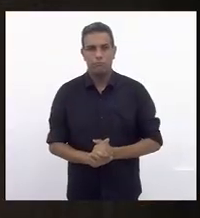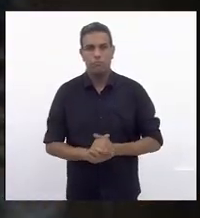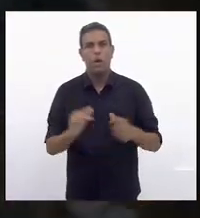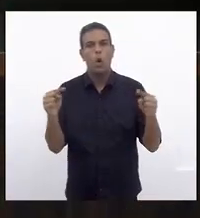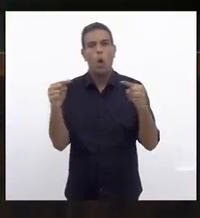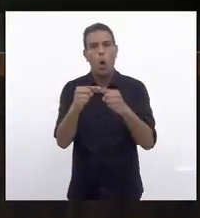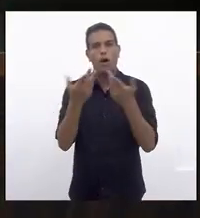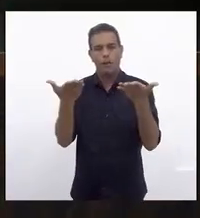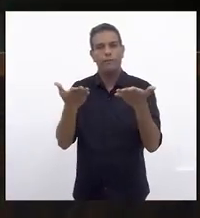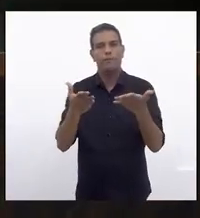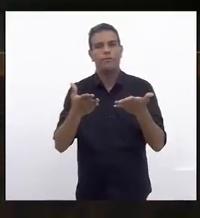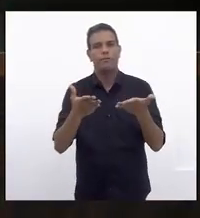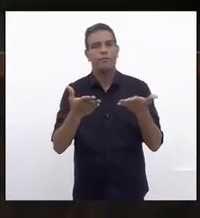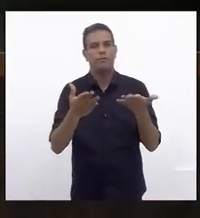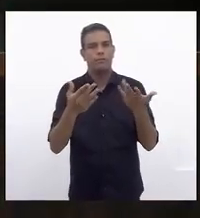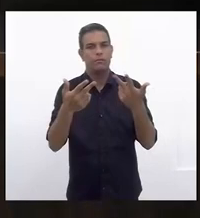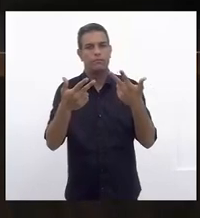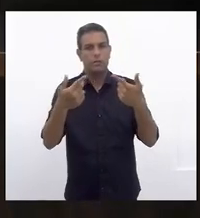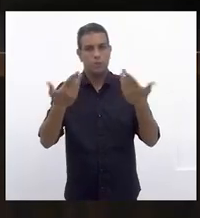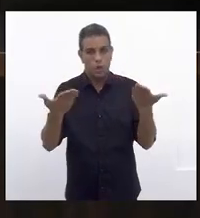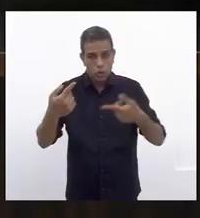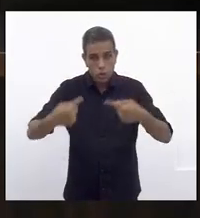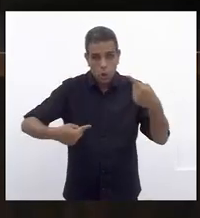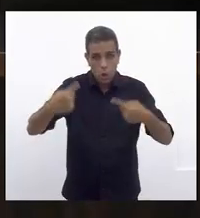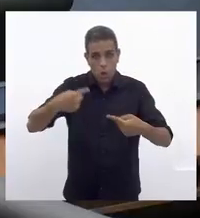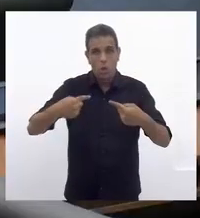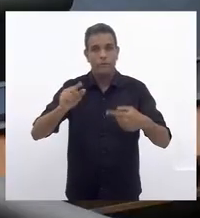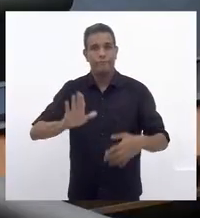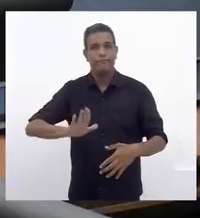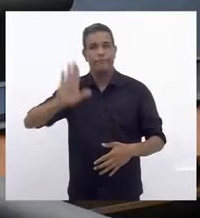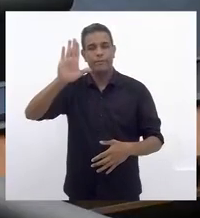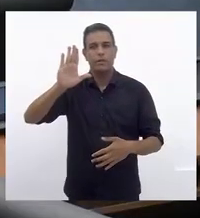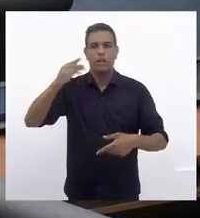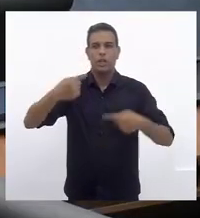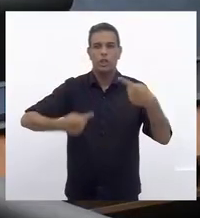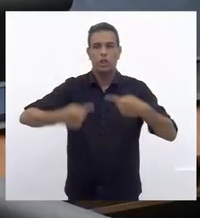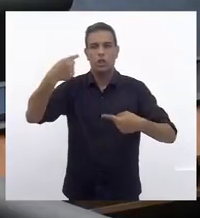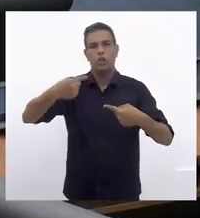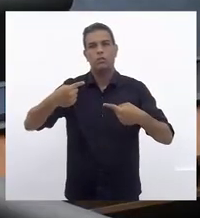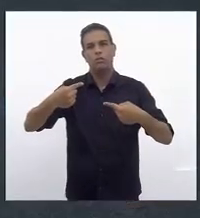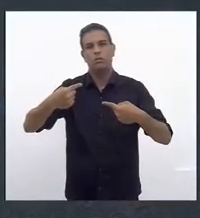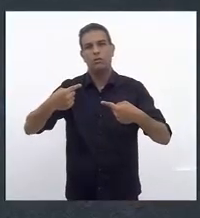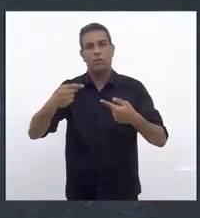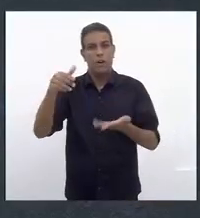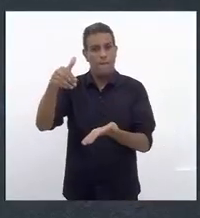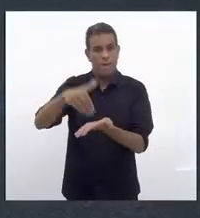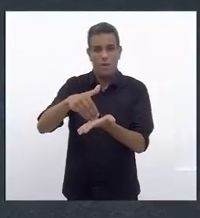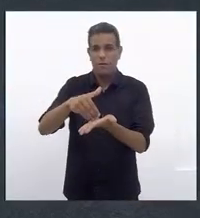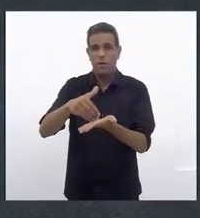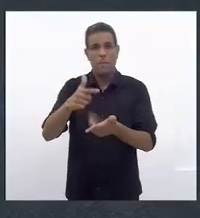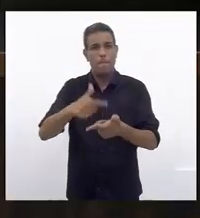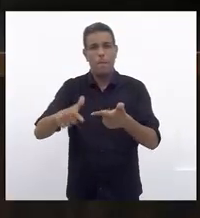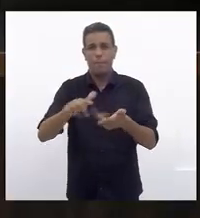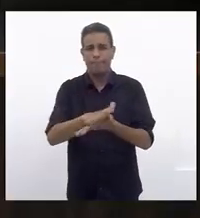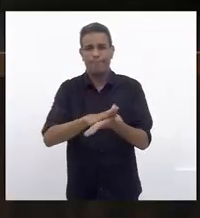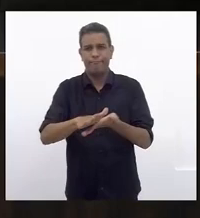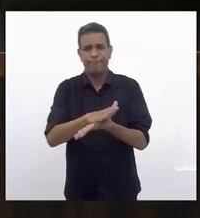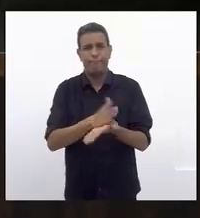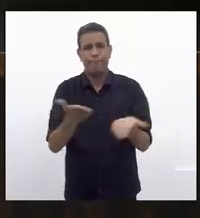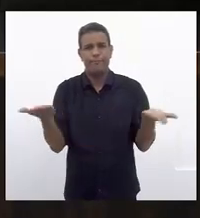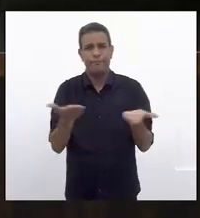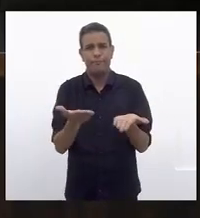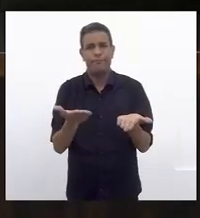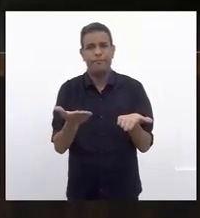Favorável. Os pareceres emitidos em discussão. Queria discutir, senhor presidente, mas se o senhor quiser que eu discuta no final, não há problema nenhum. Olha só, eu